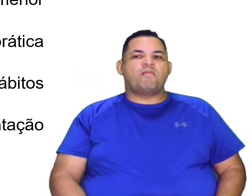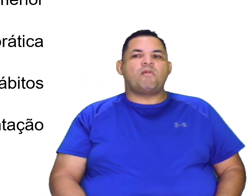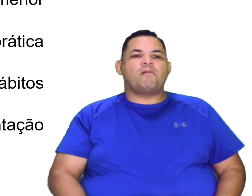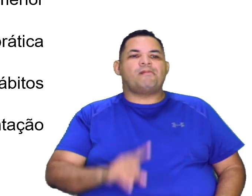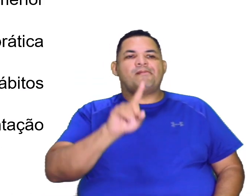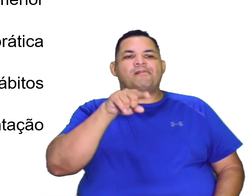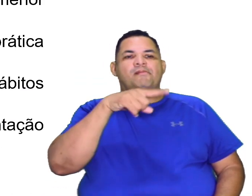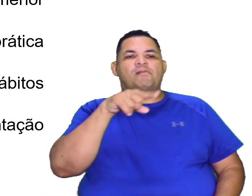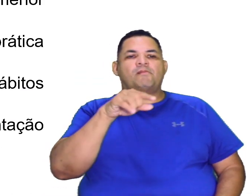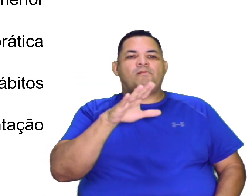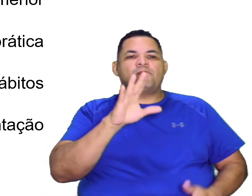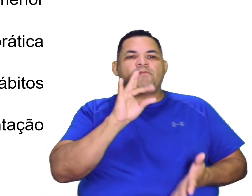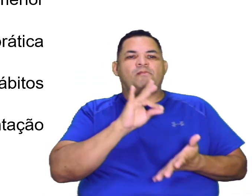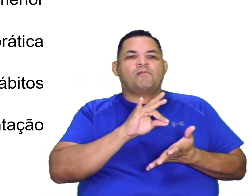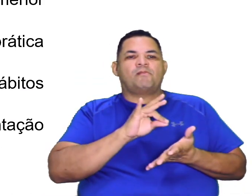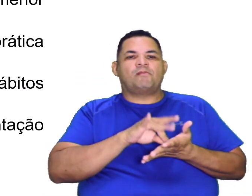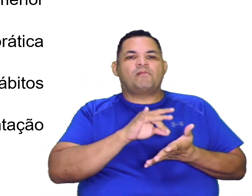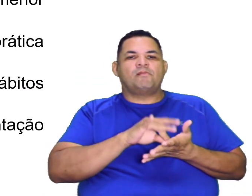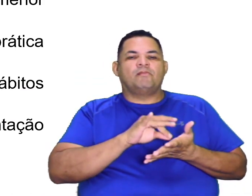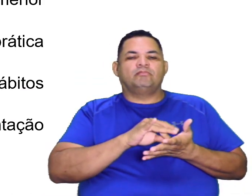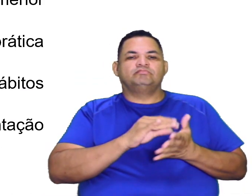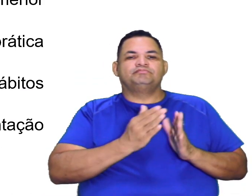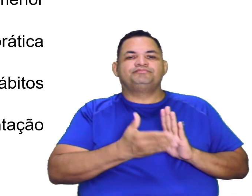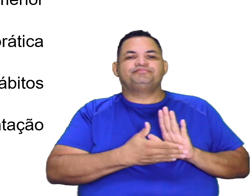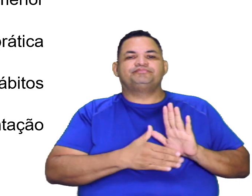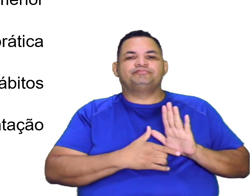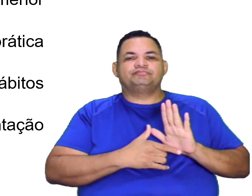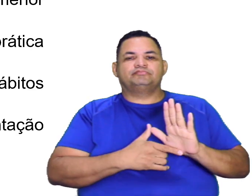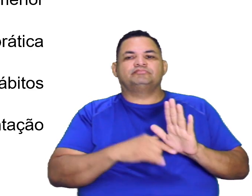agora assinalar o fator que contribui